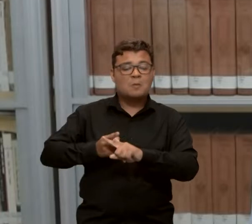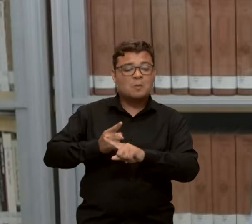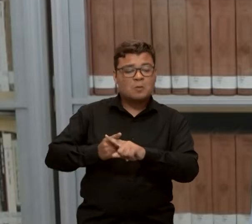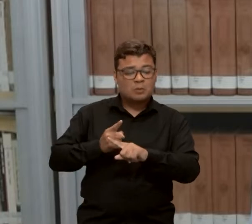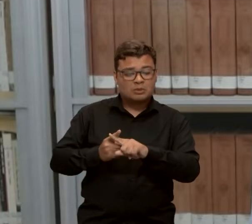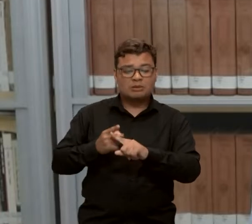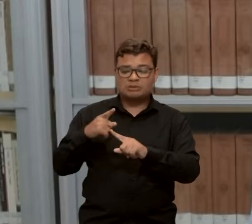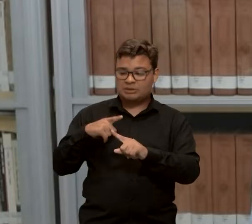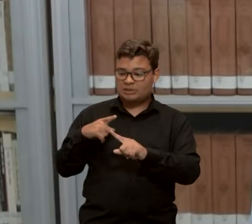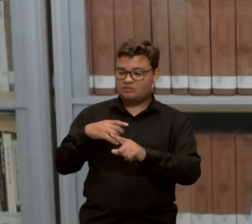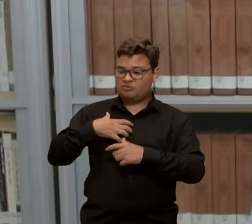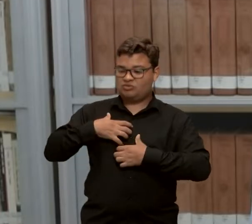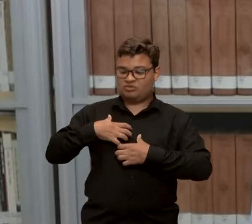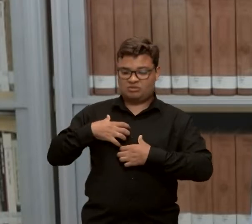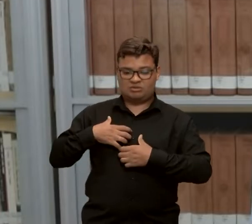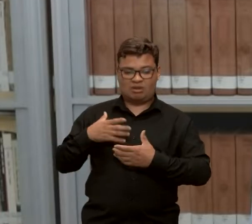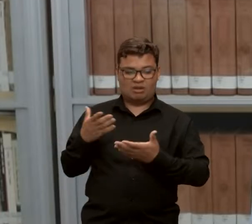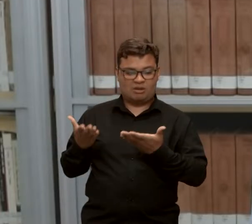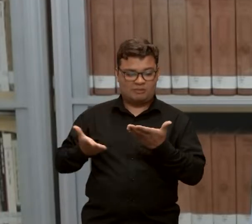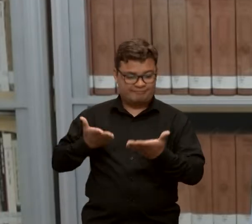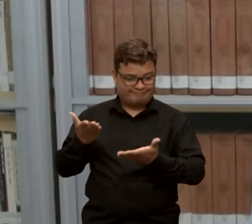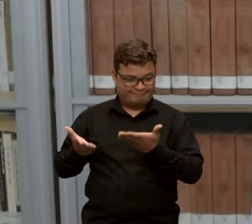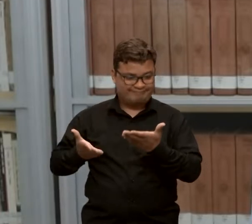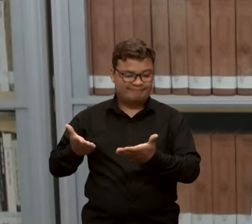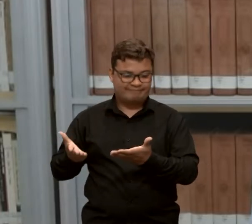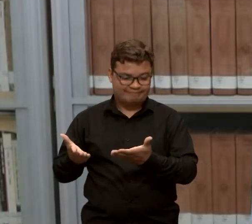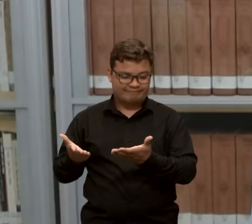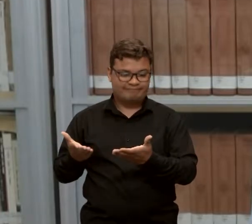foi dado em matéria